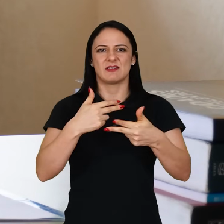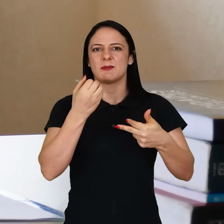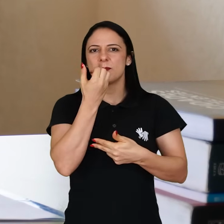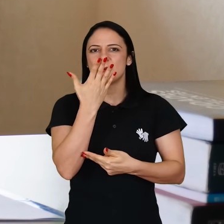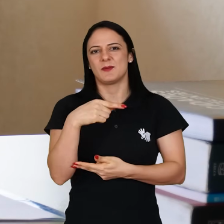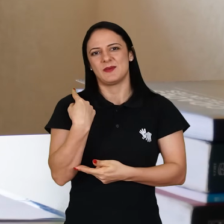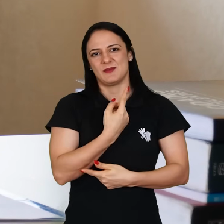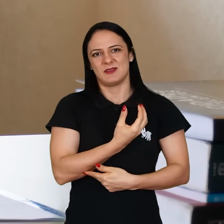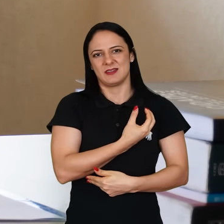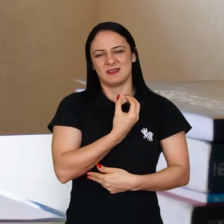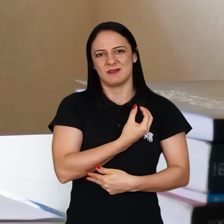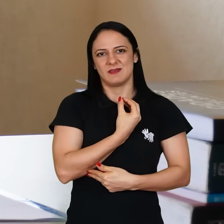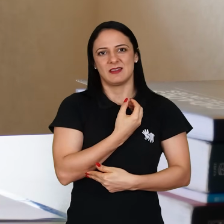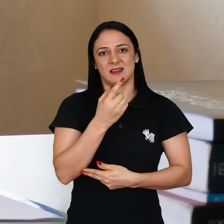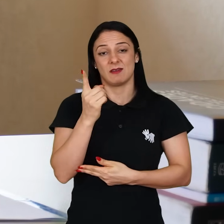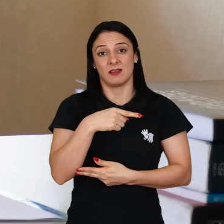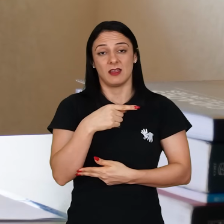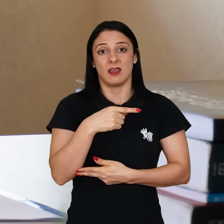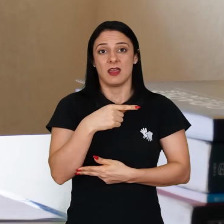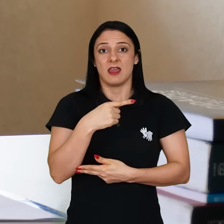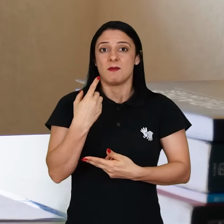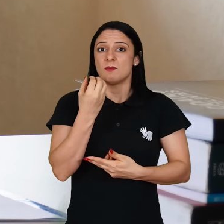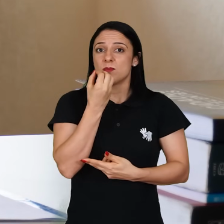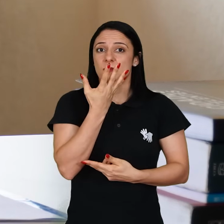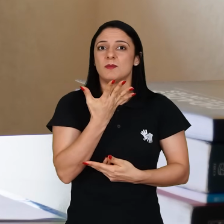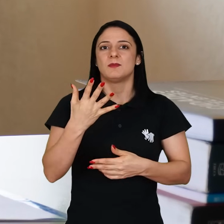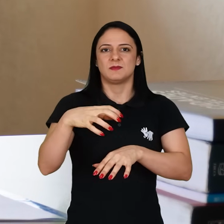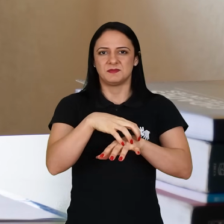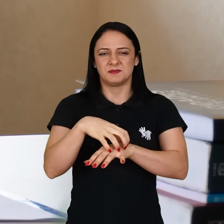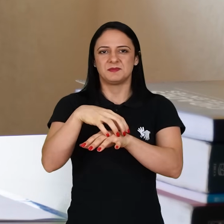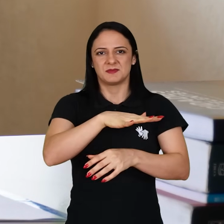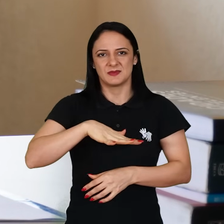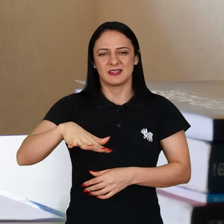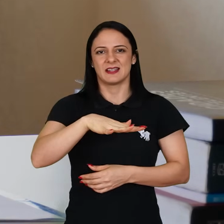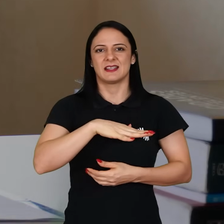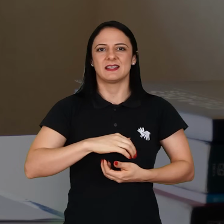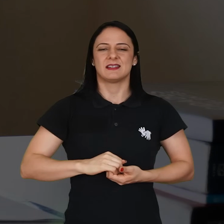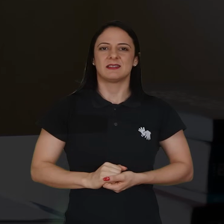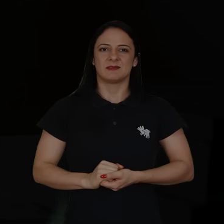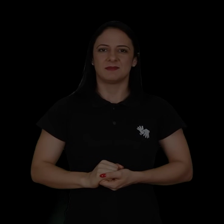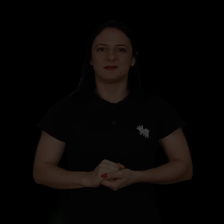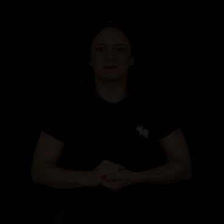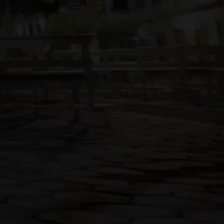de coisas positivas. E isso é um ciclo virtuoso do turismo, né?